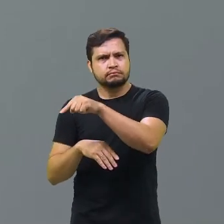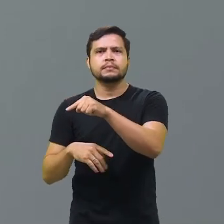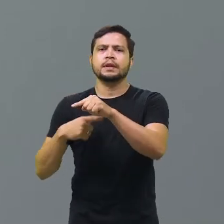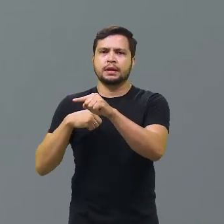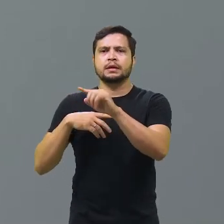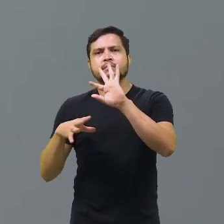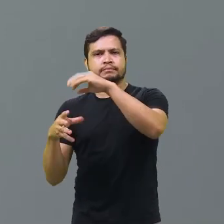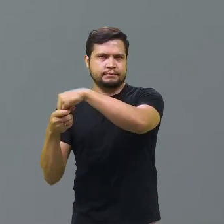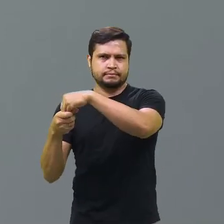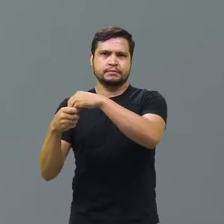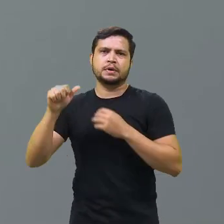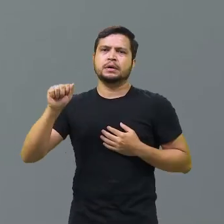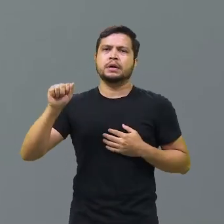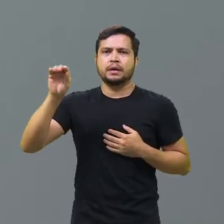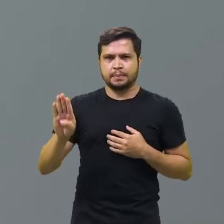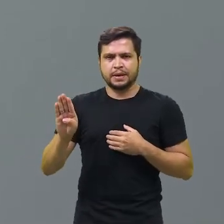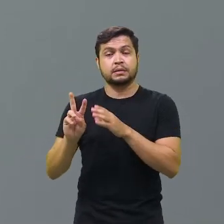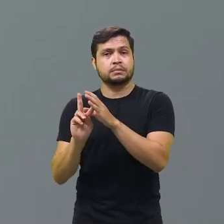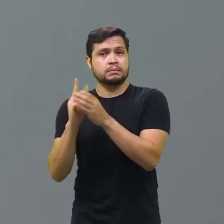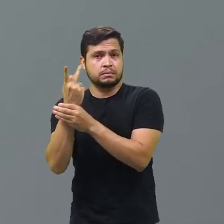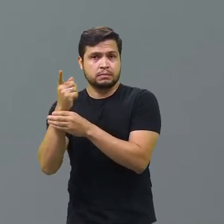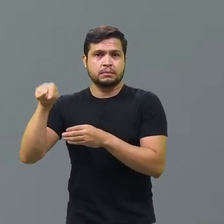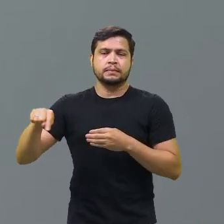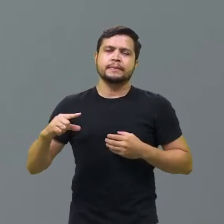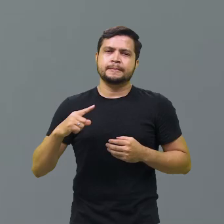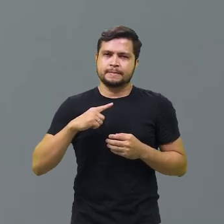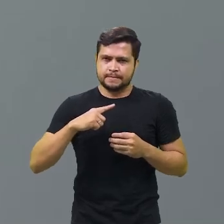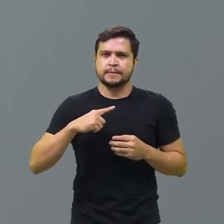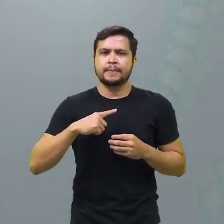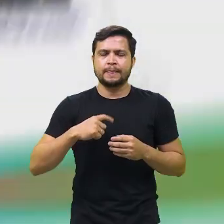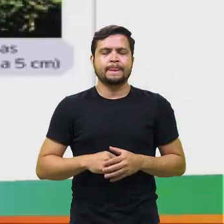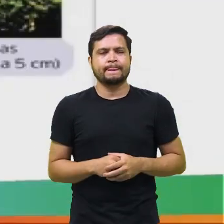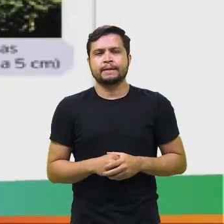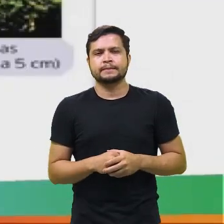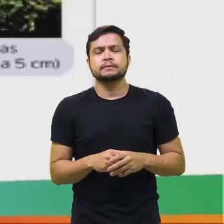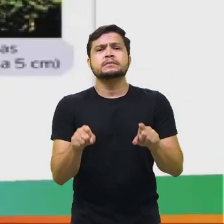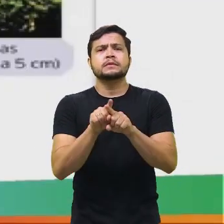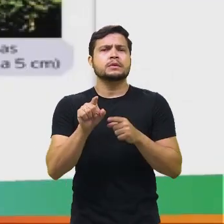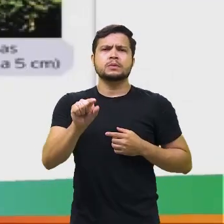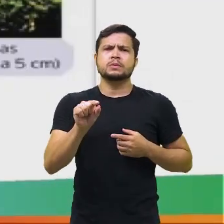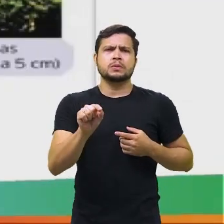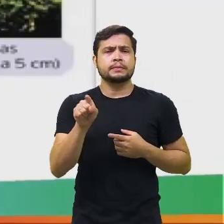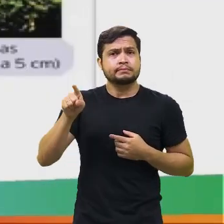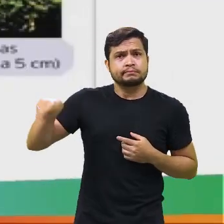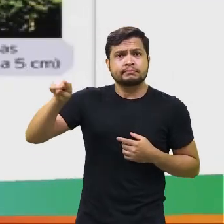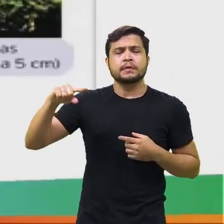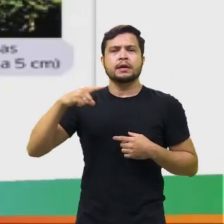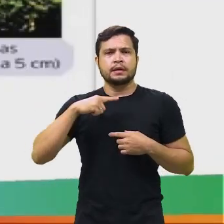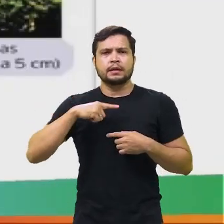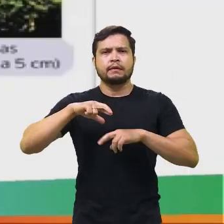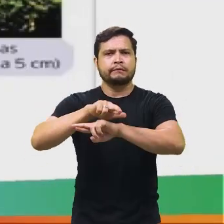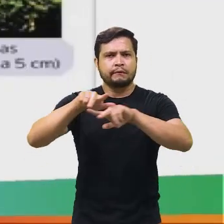clorofila A e B, né? Então, os vegetais, as plantas possuem esse tipo de clorofila e elas possuem